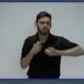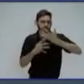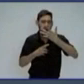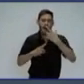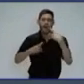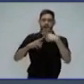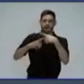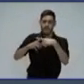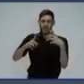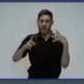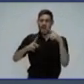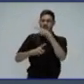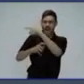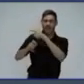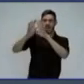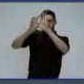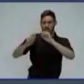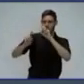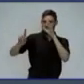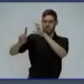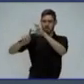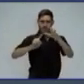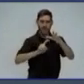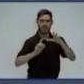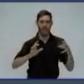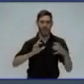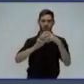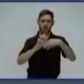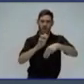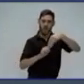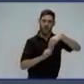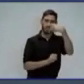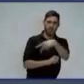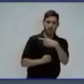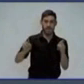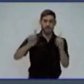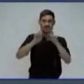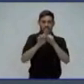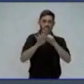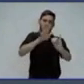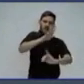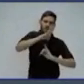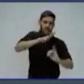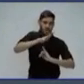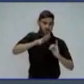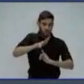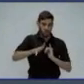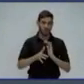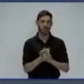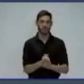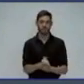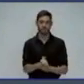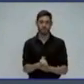ataques àquele tribunal e aos seus ministros e também às instituições com o vigor